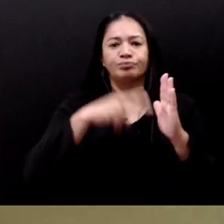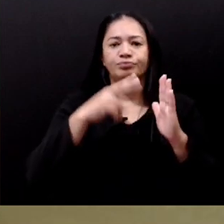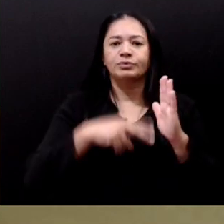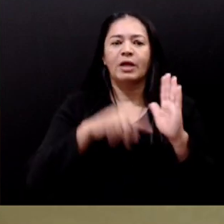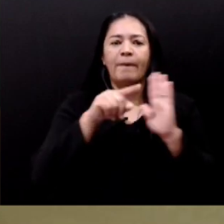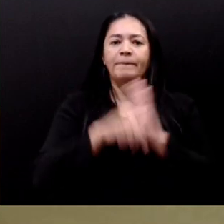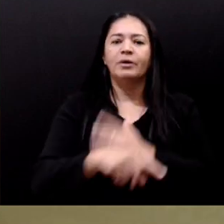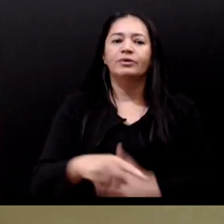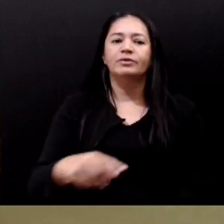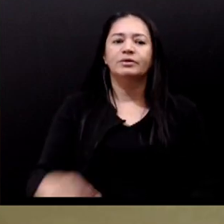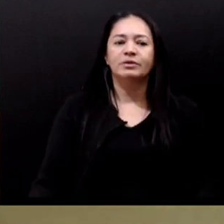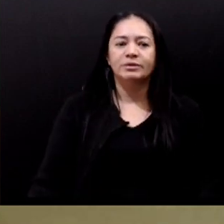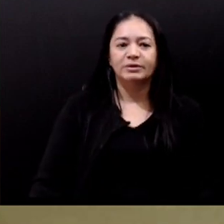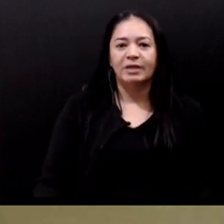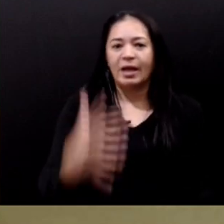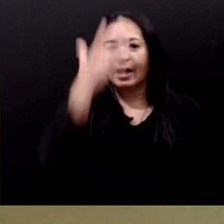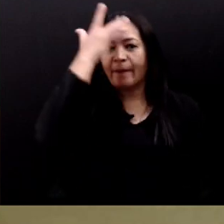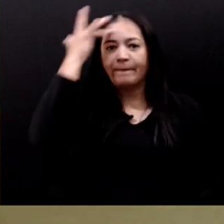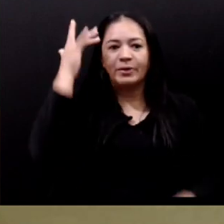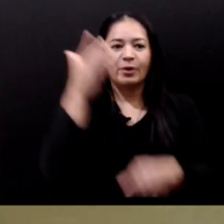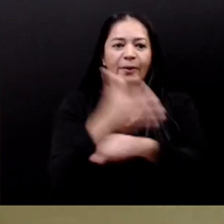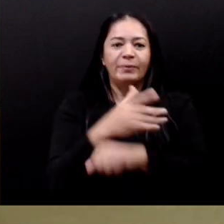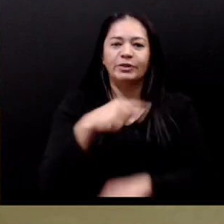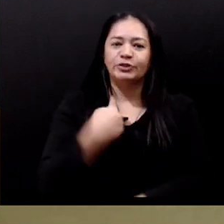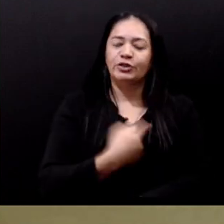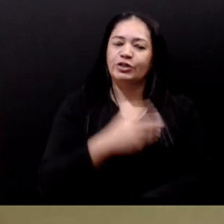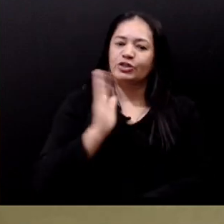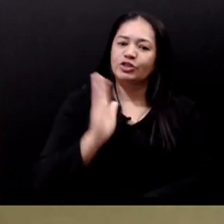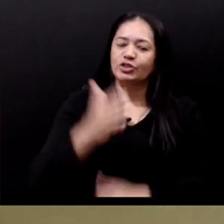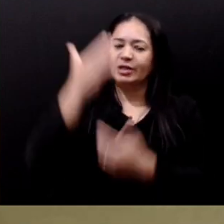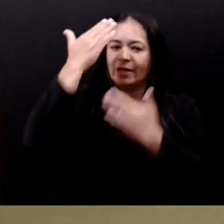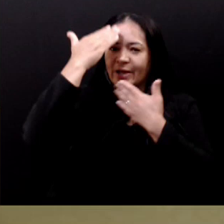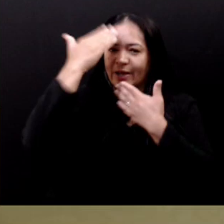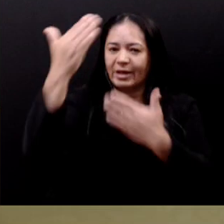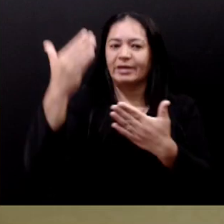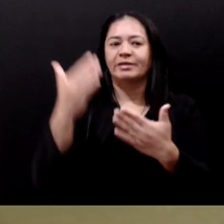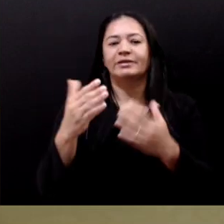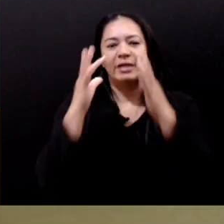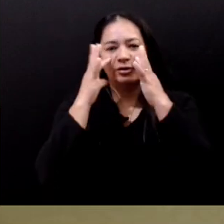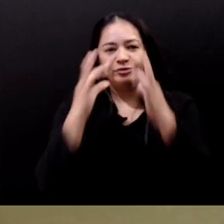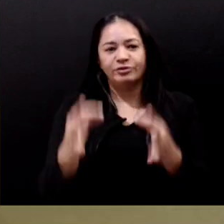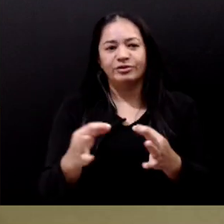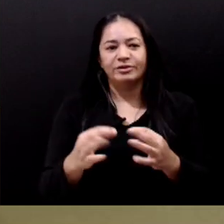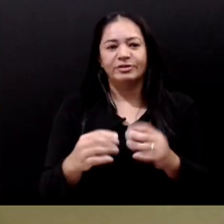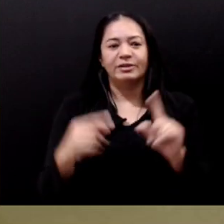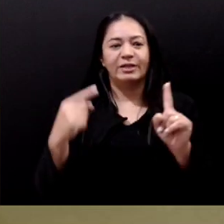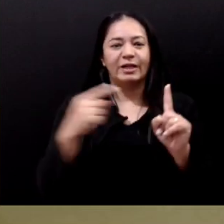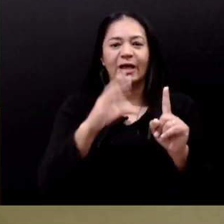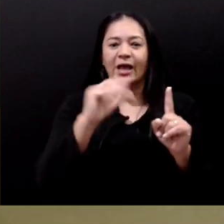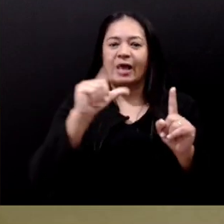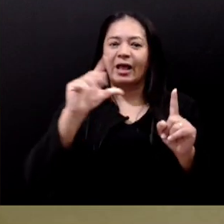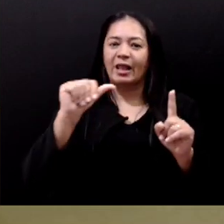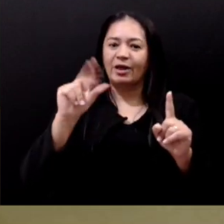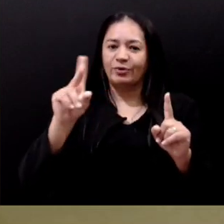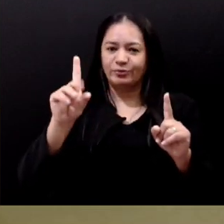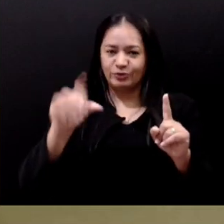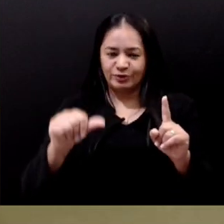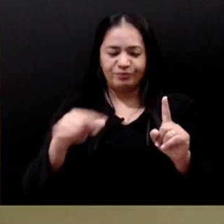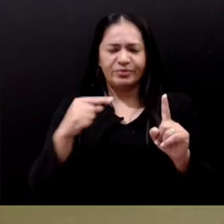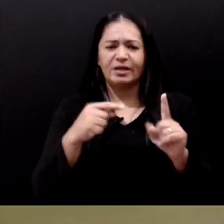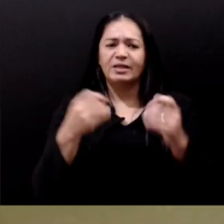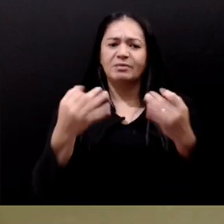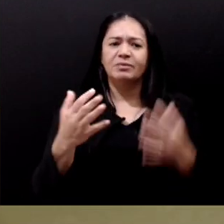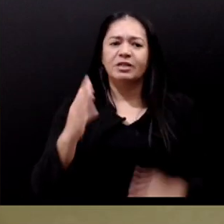está participando, a gente agradece aí sua audiência, sua companhia. A Cláudia da Vila Industrial está com a gente. Olha só, ela diz: já fui de extremos,